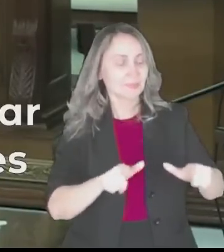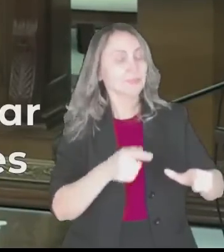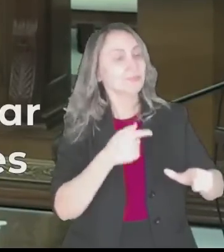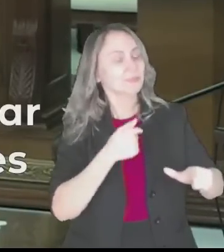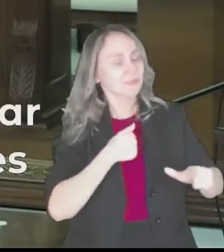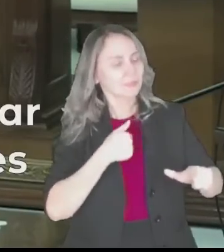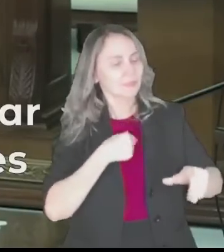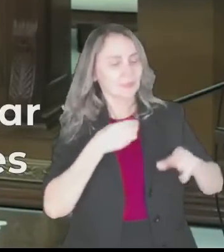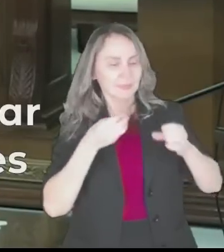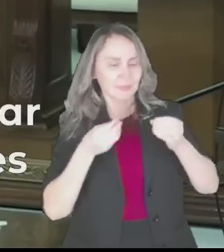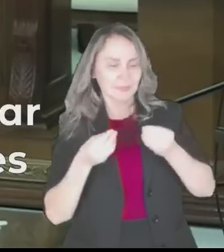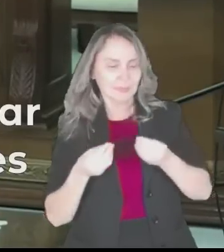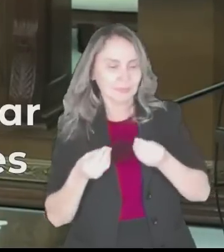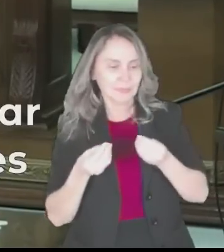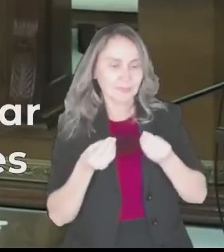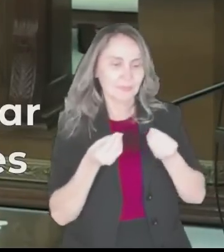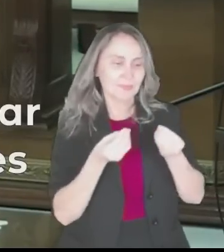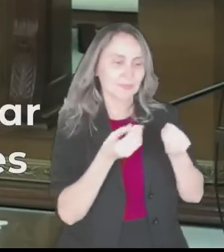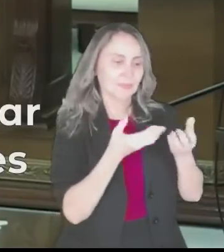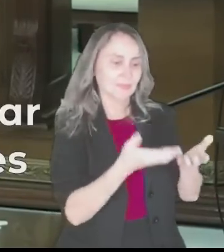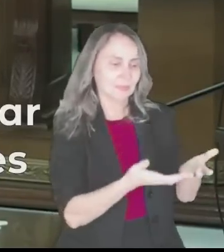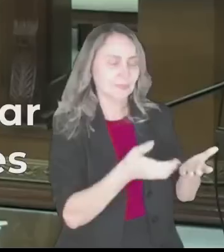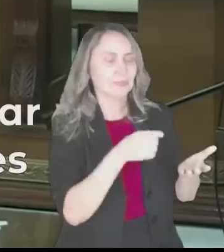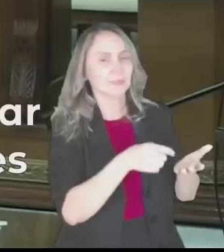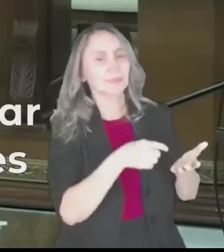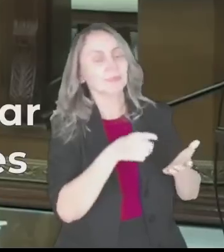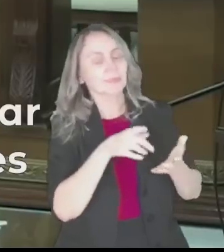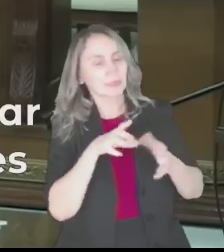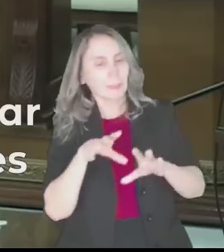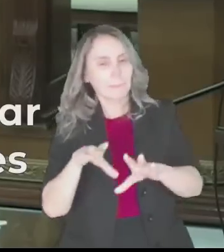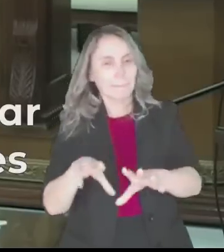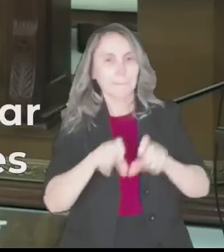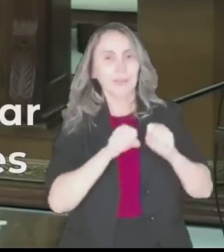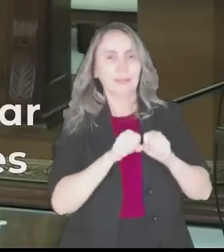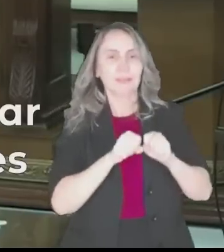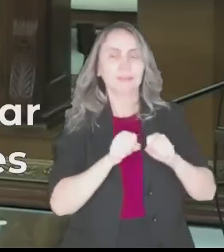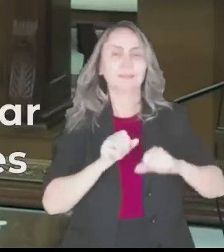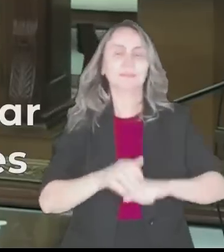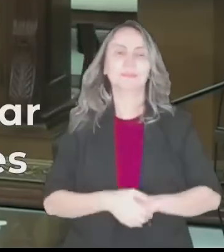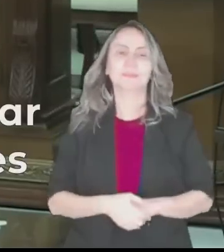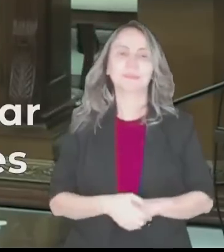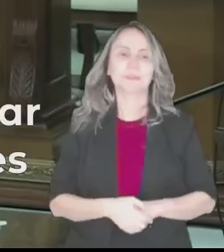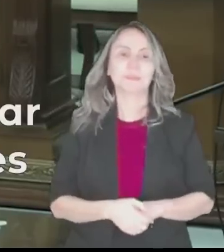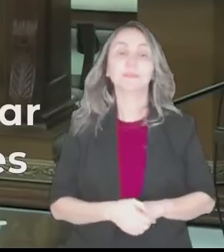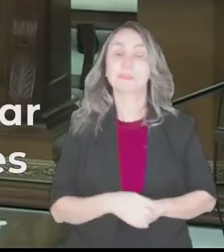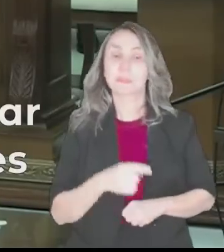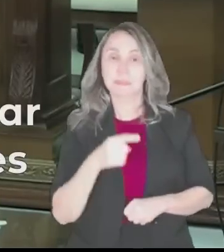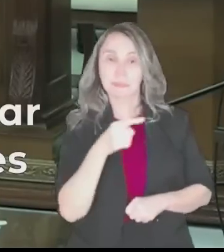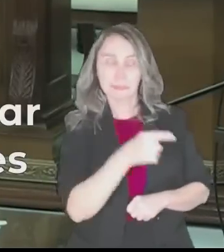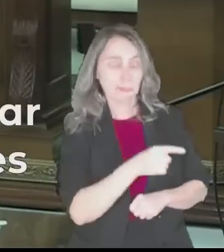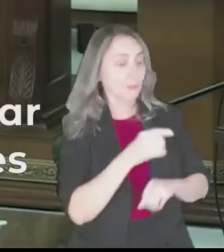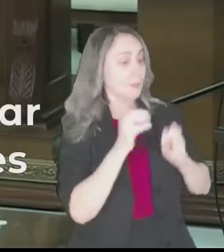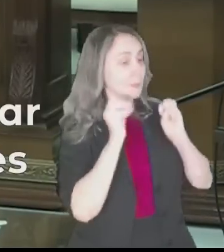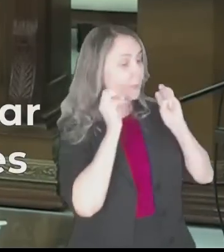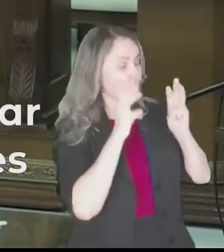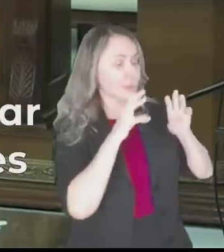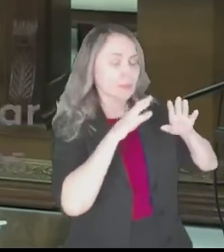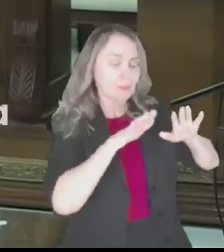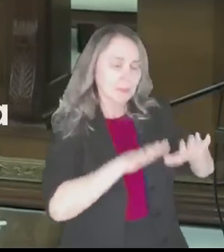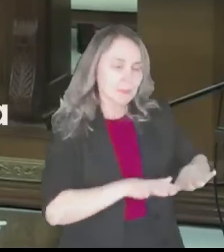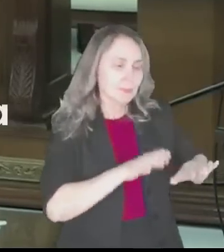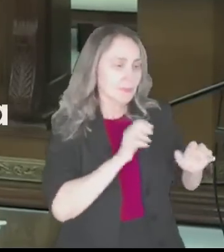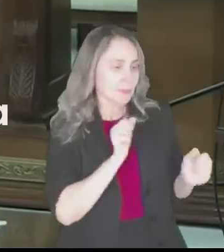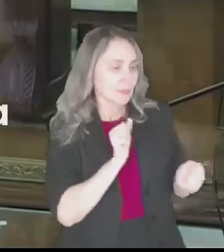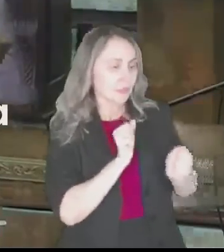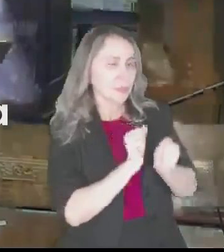lhes darei para possuí-la. Porém tu, Moisés, fica aqui comigo para que eu a